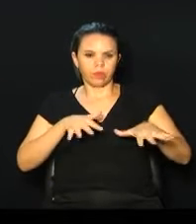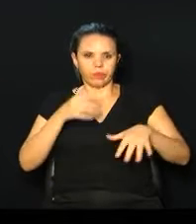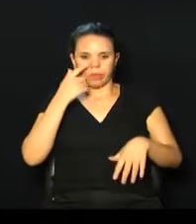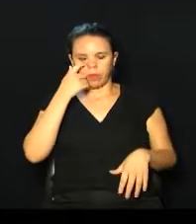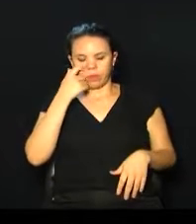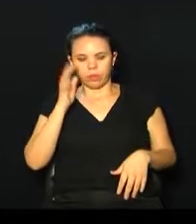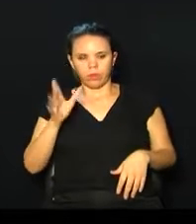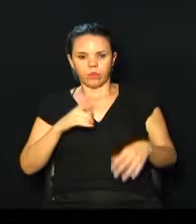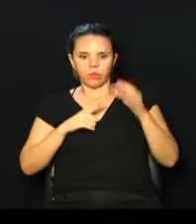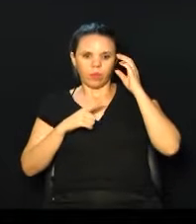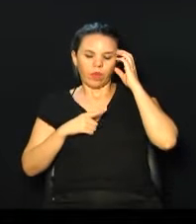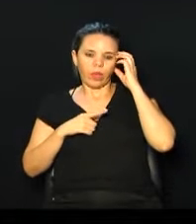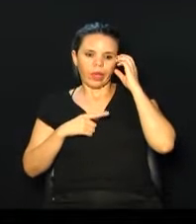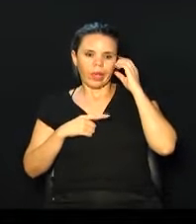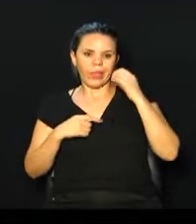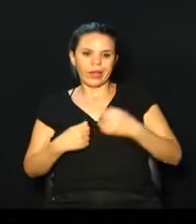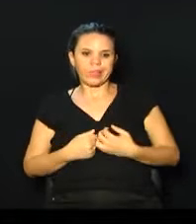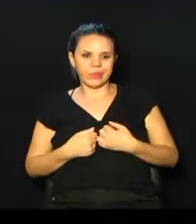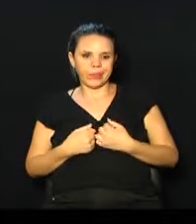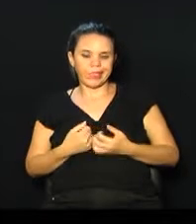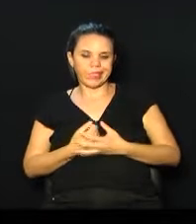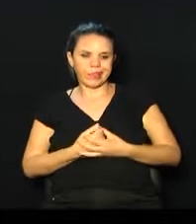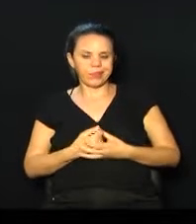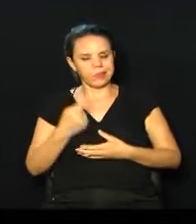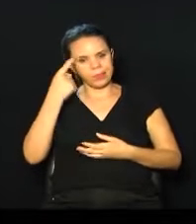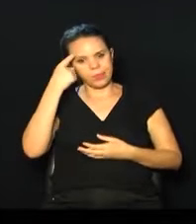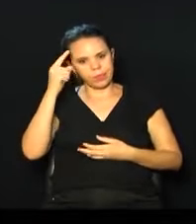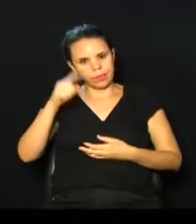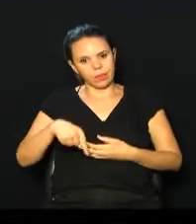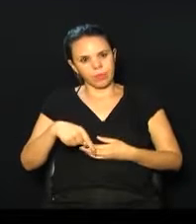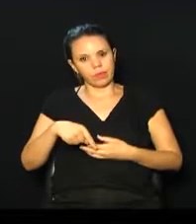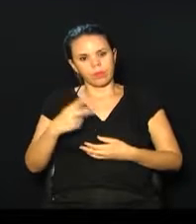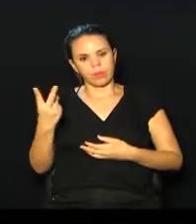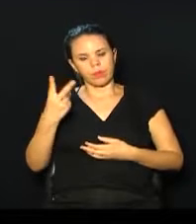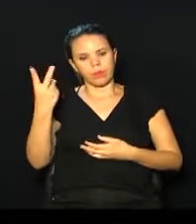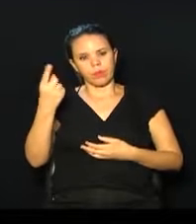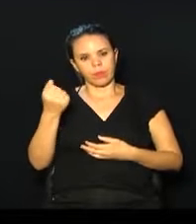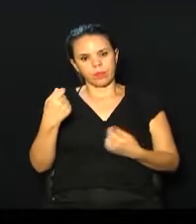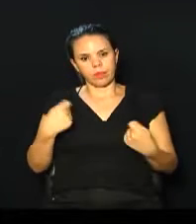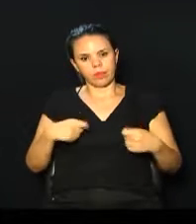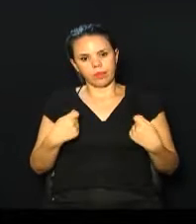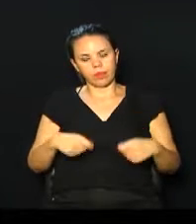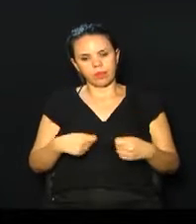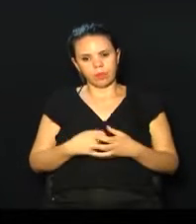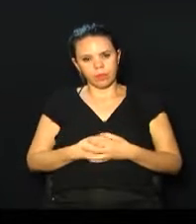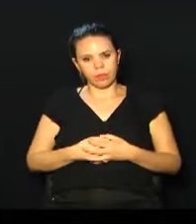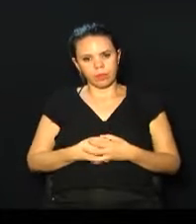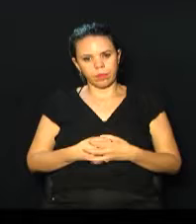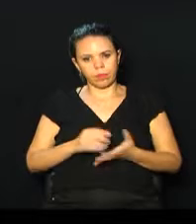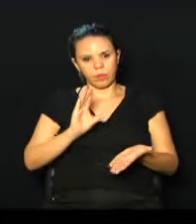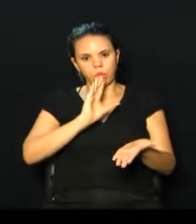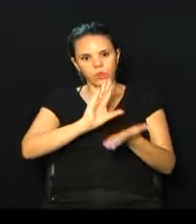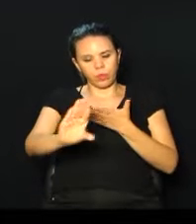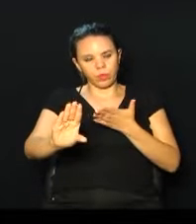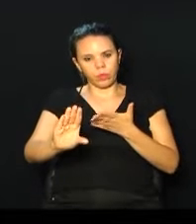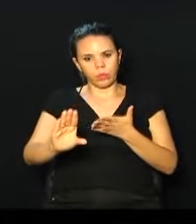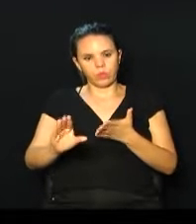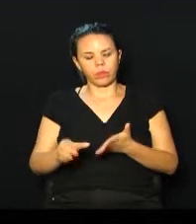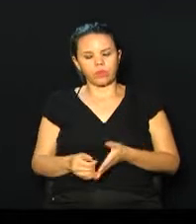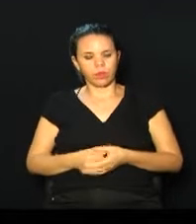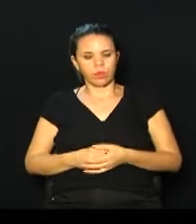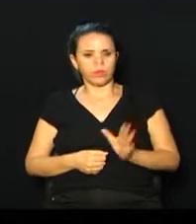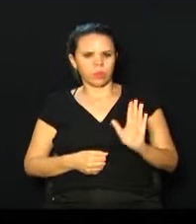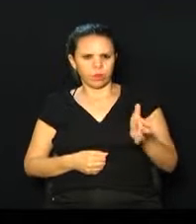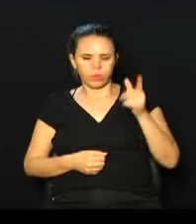já temos uma ideia dos valores necessários para o investimento desse porte, já